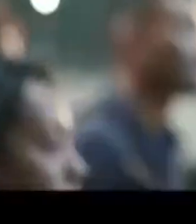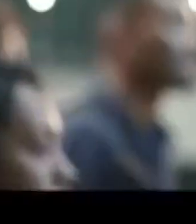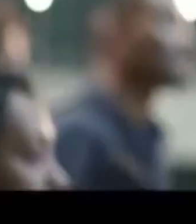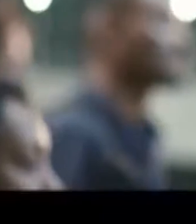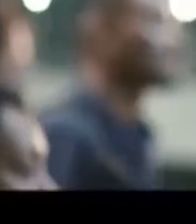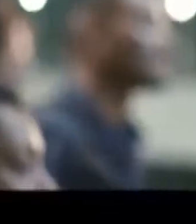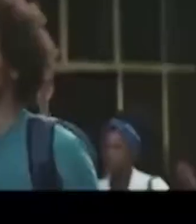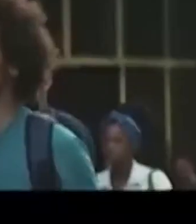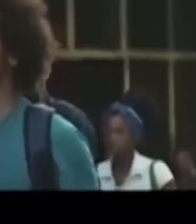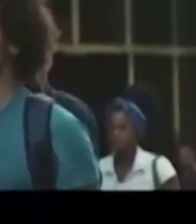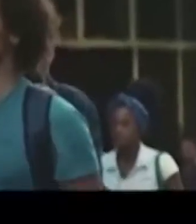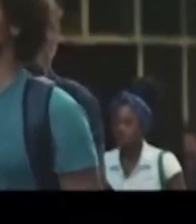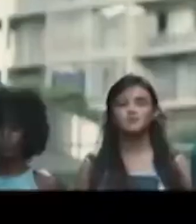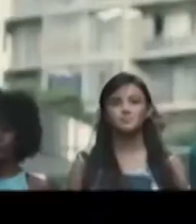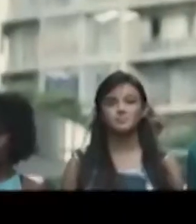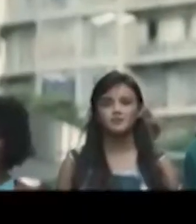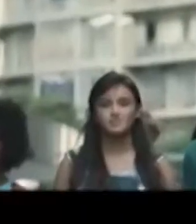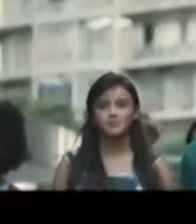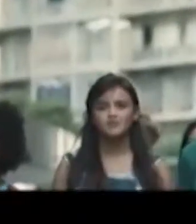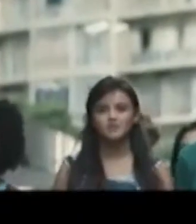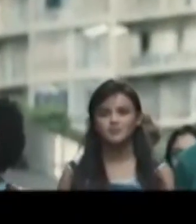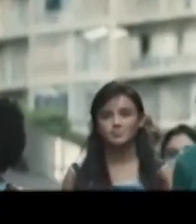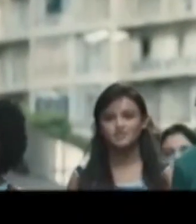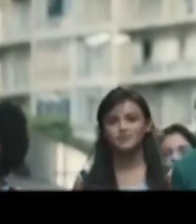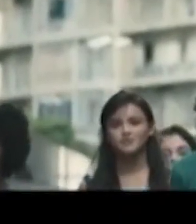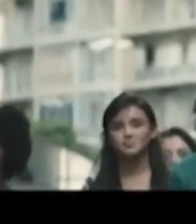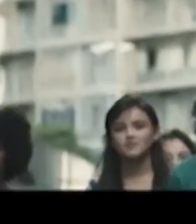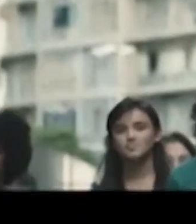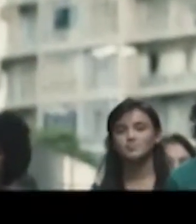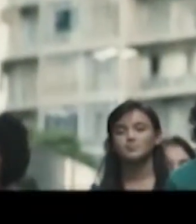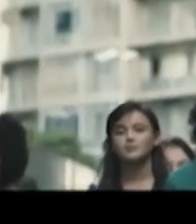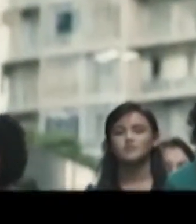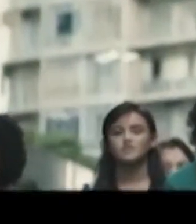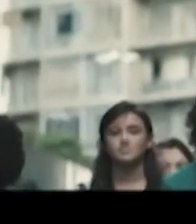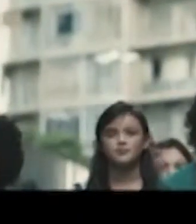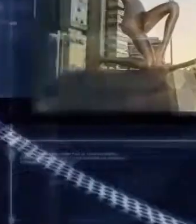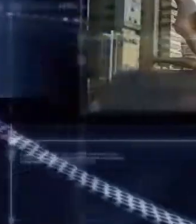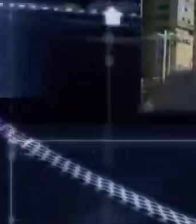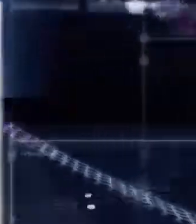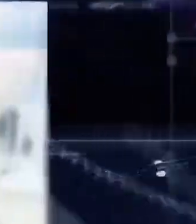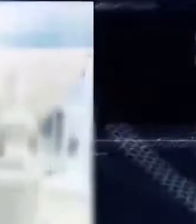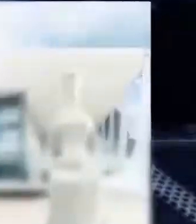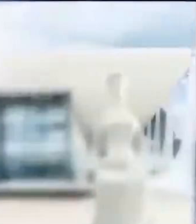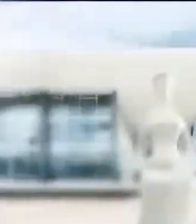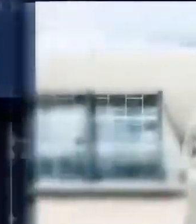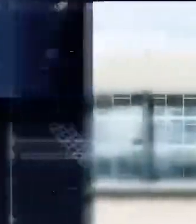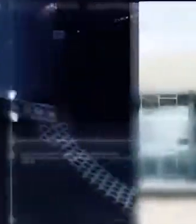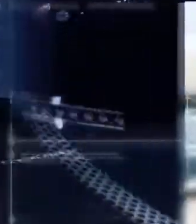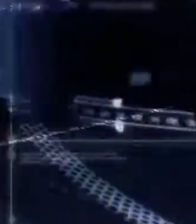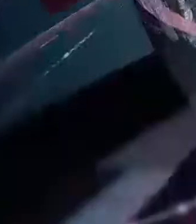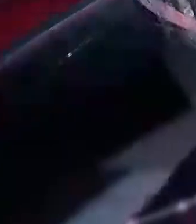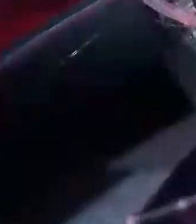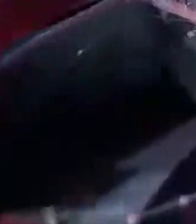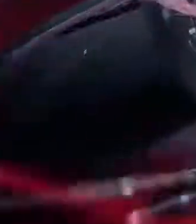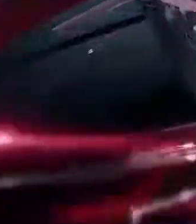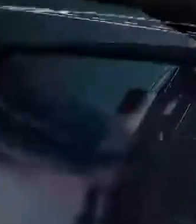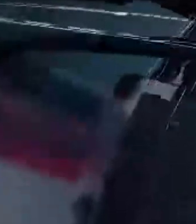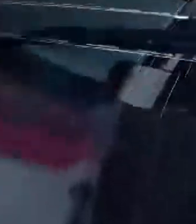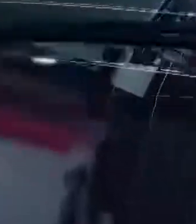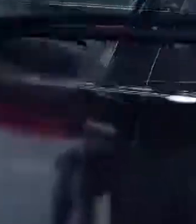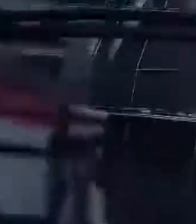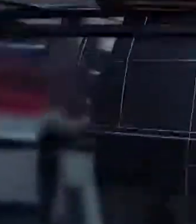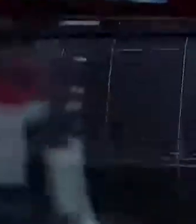movimentação da política brasileira em todos os seus aspectos. Eu queria colocar agora para a mesa